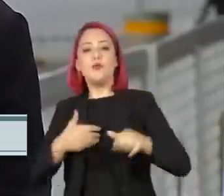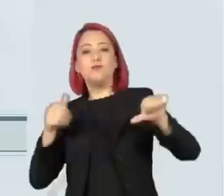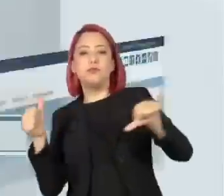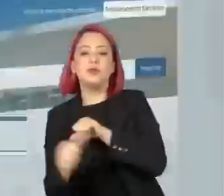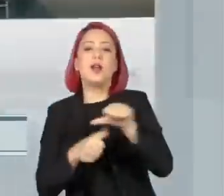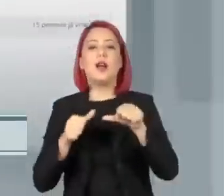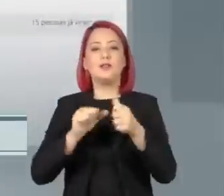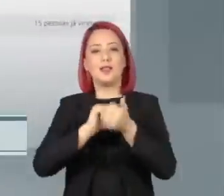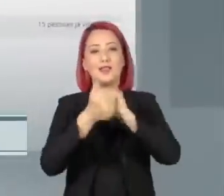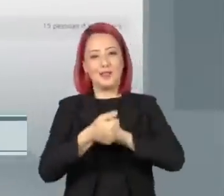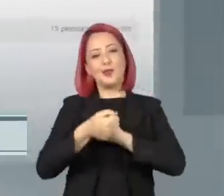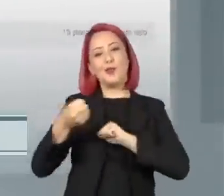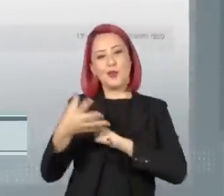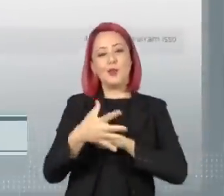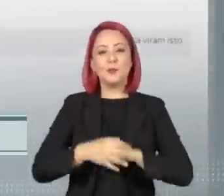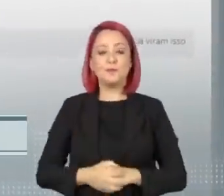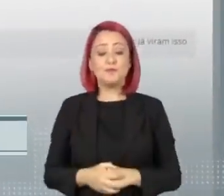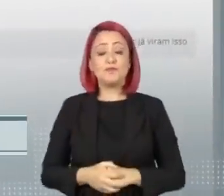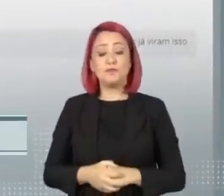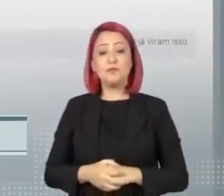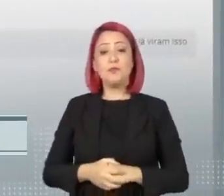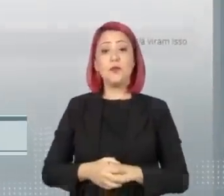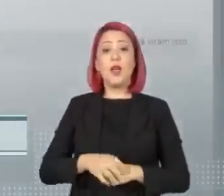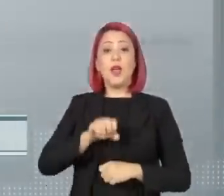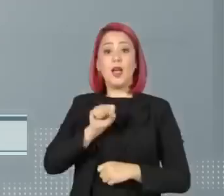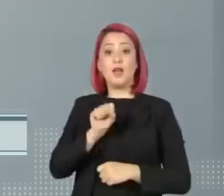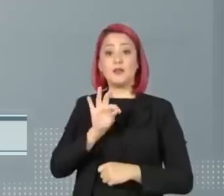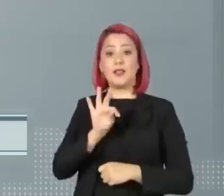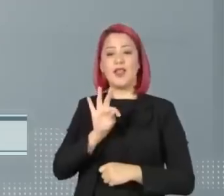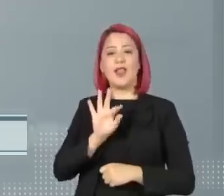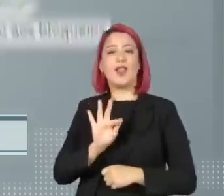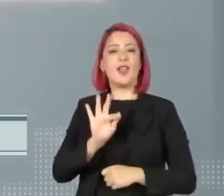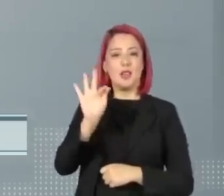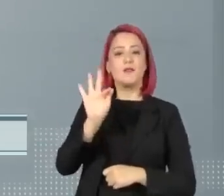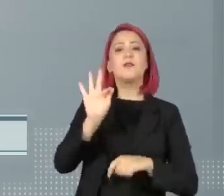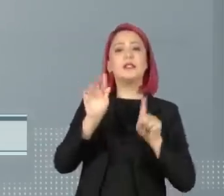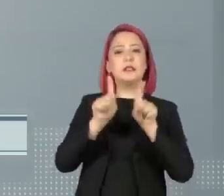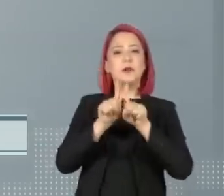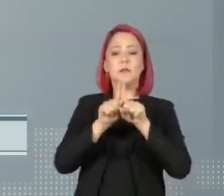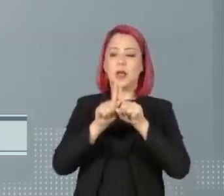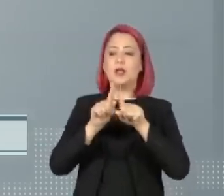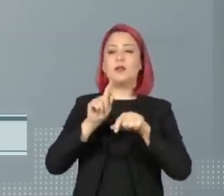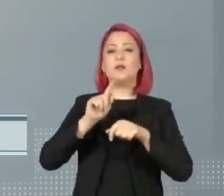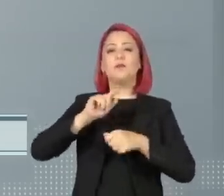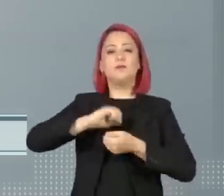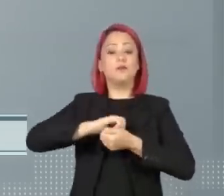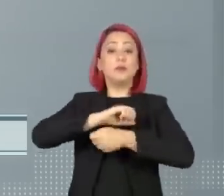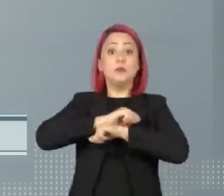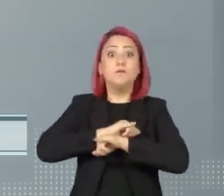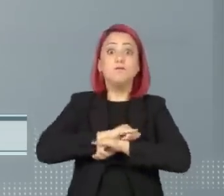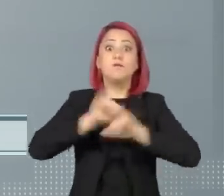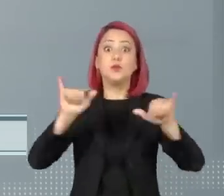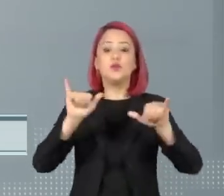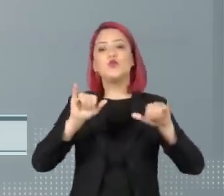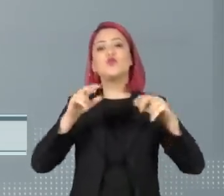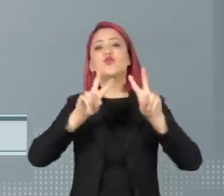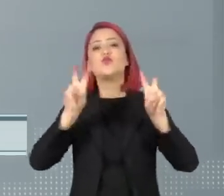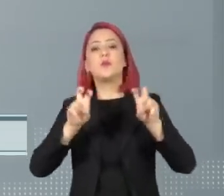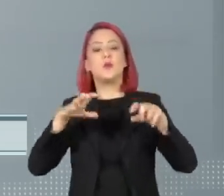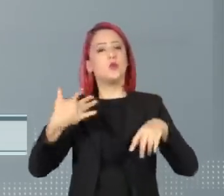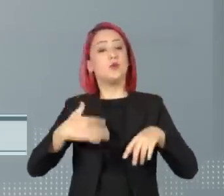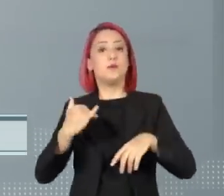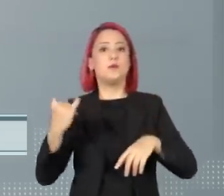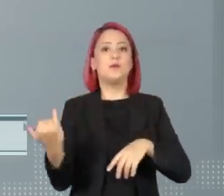governo. Depois do discurso, o STF divulgou uma nota em que ressalta a importância do pronunciamento do